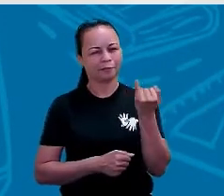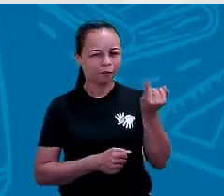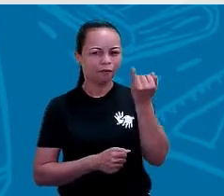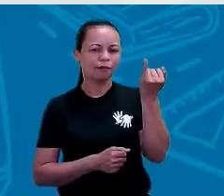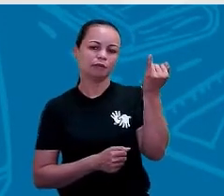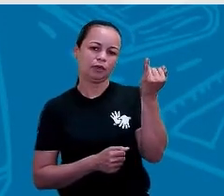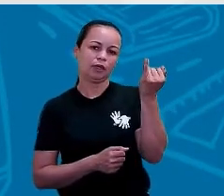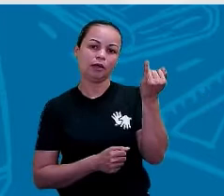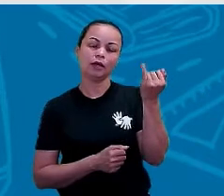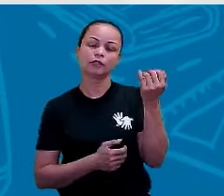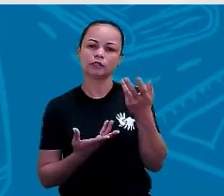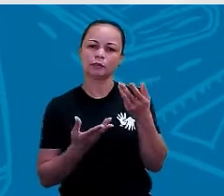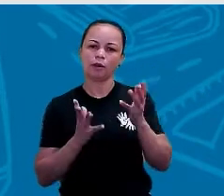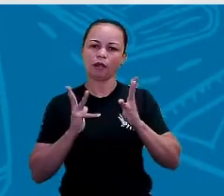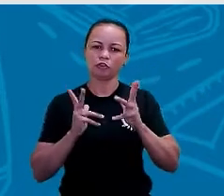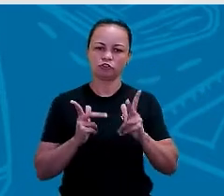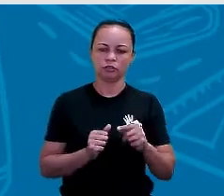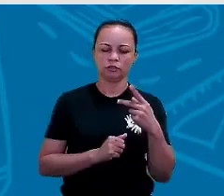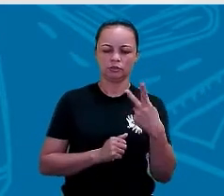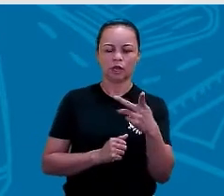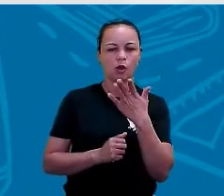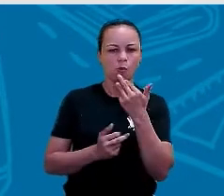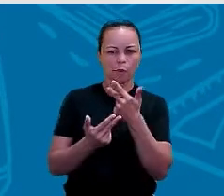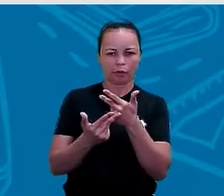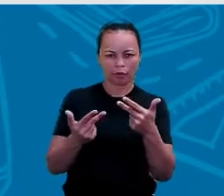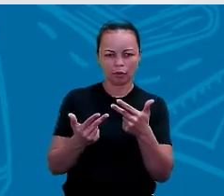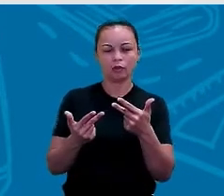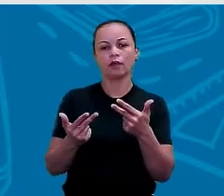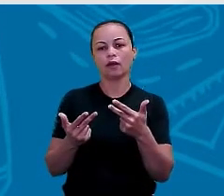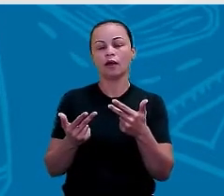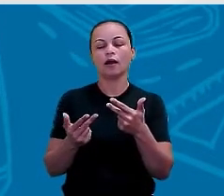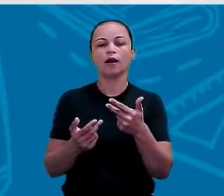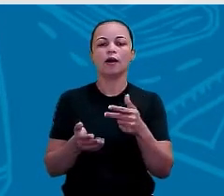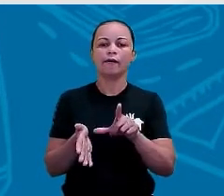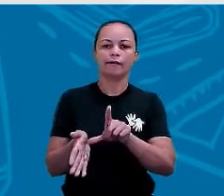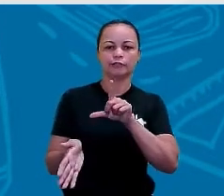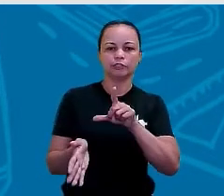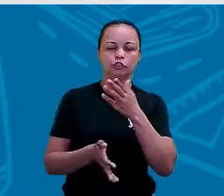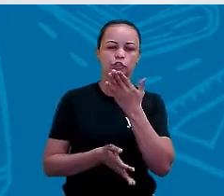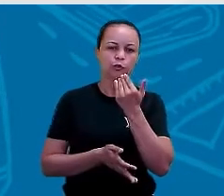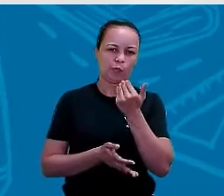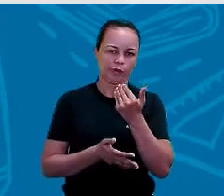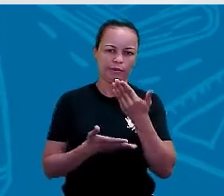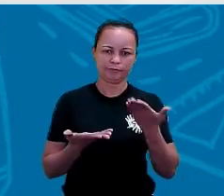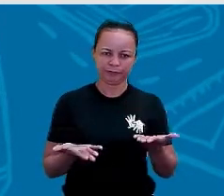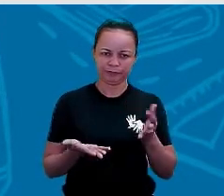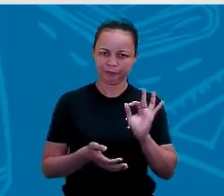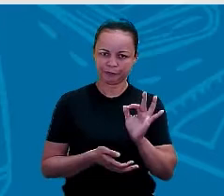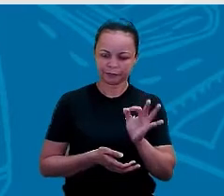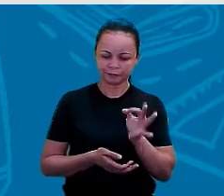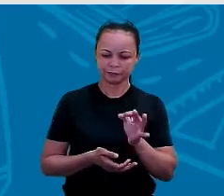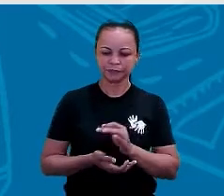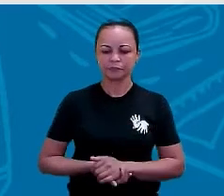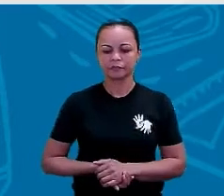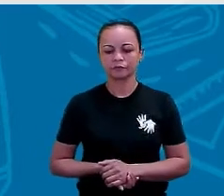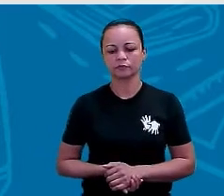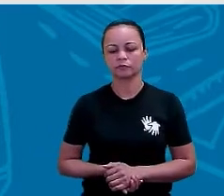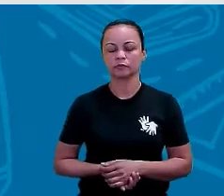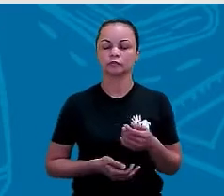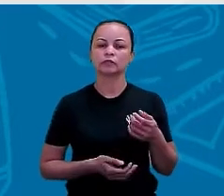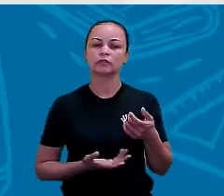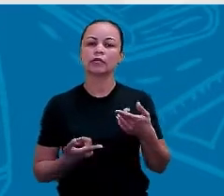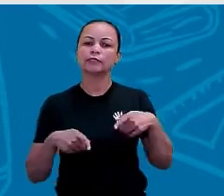se higienizar esses alimentos antes de consumi-los, tá ok? E outra questão também